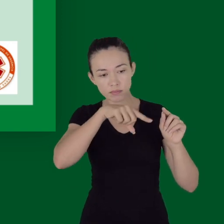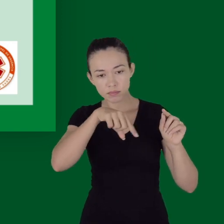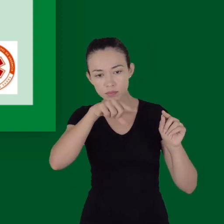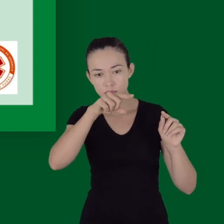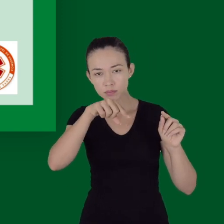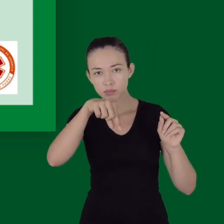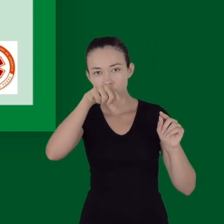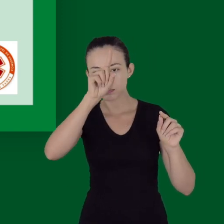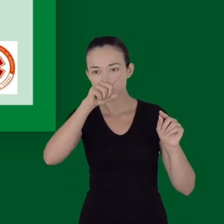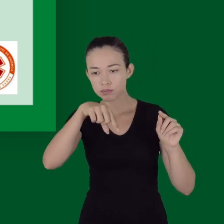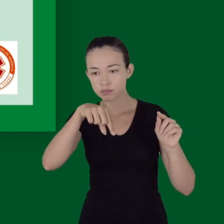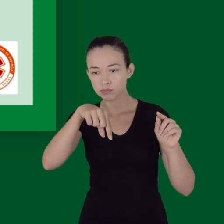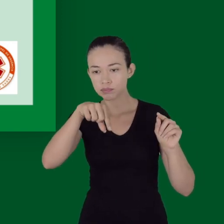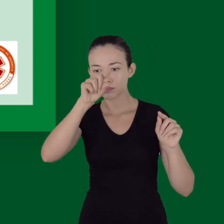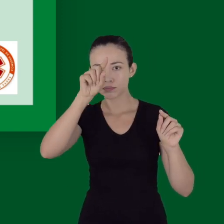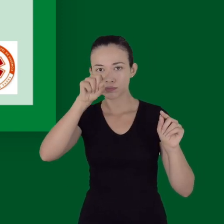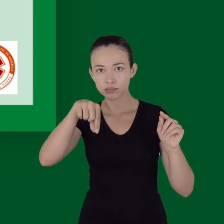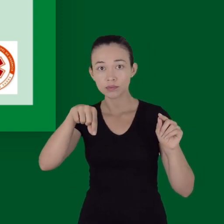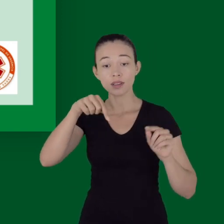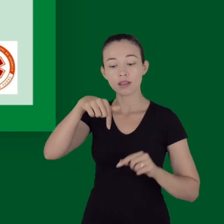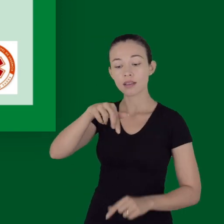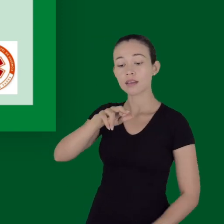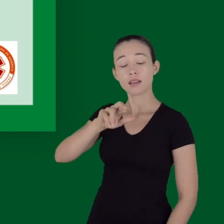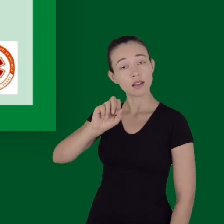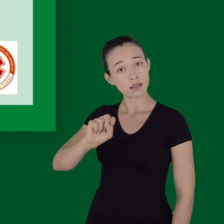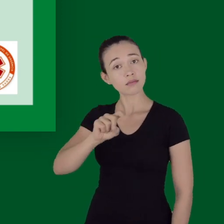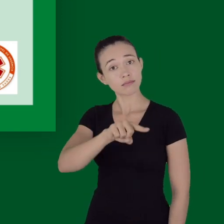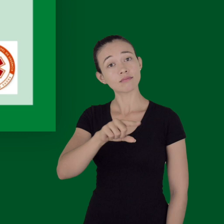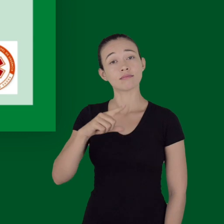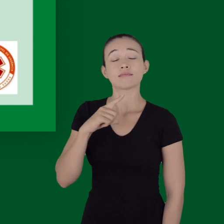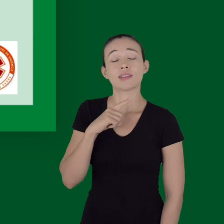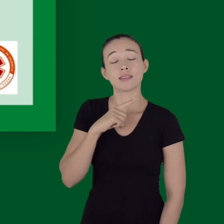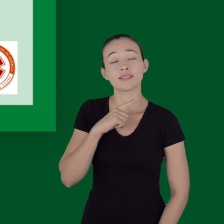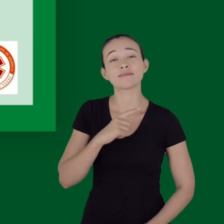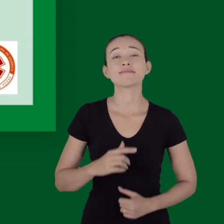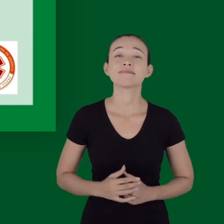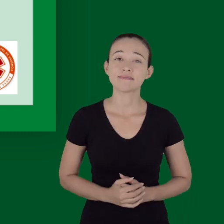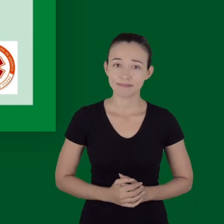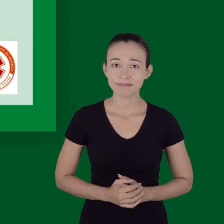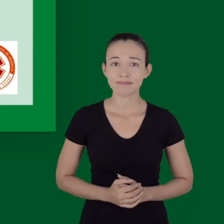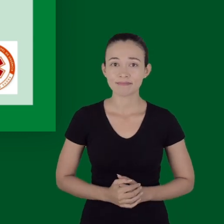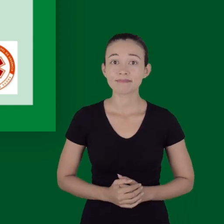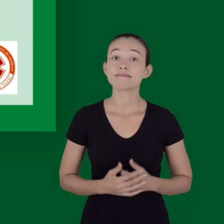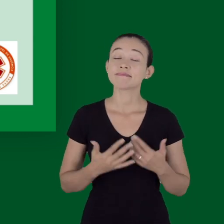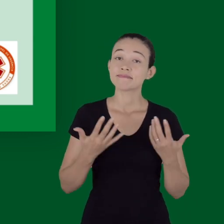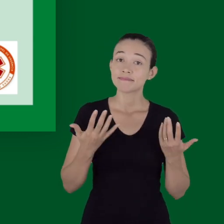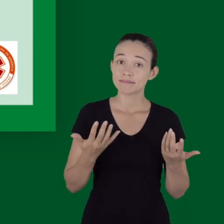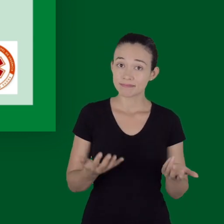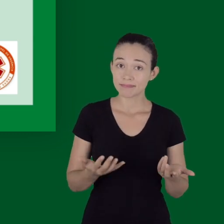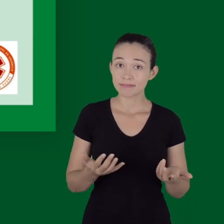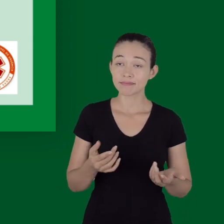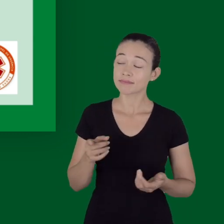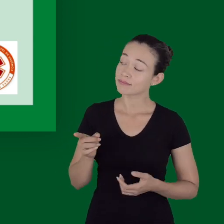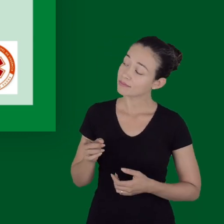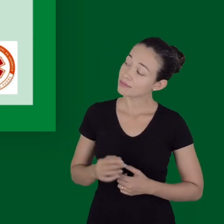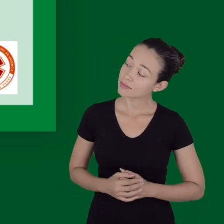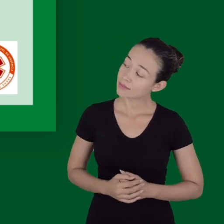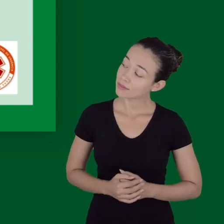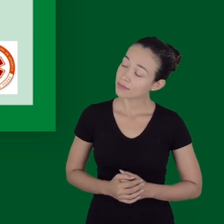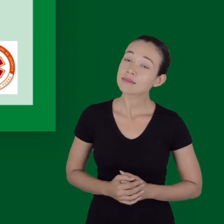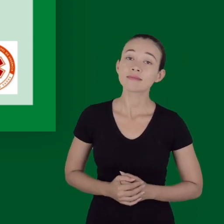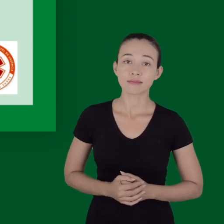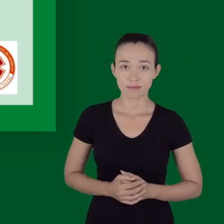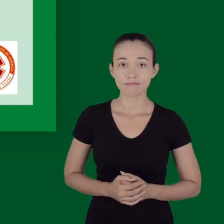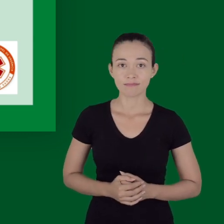estimulação elétrica do doente. Reparem que agora todas as espículas geram um QRS após a sua entrada, o que